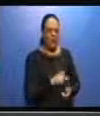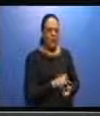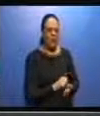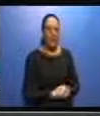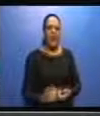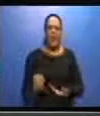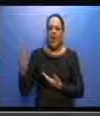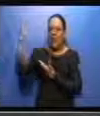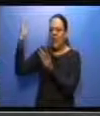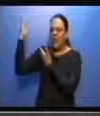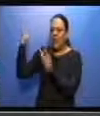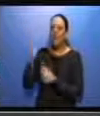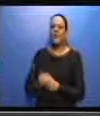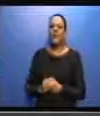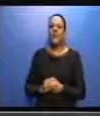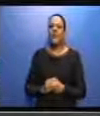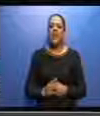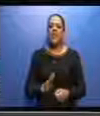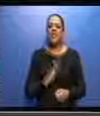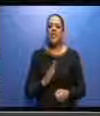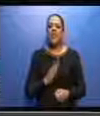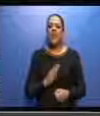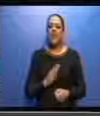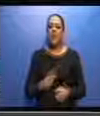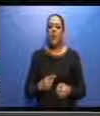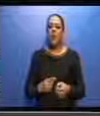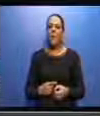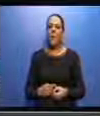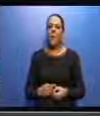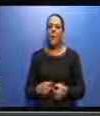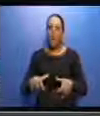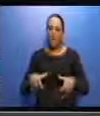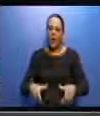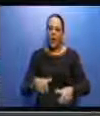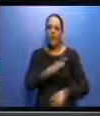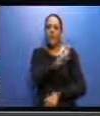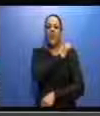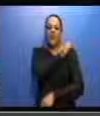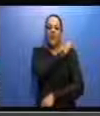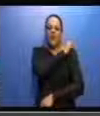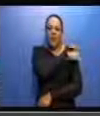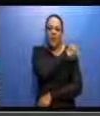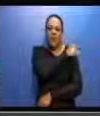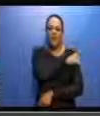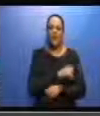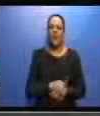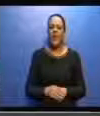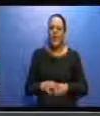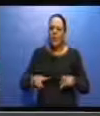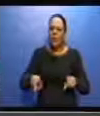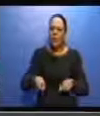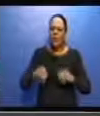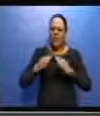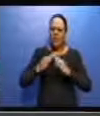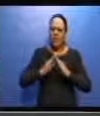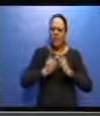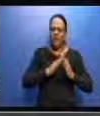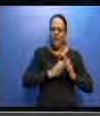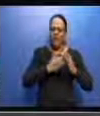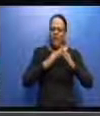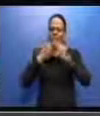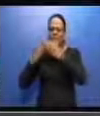alemão em janeiro né gente vê aqui uma quantidade significativa né de habitações é é